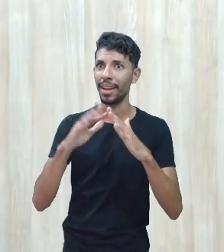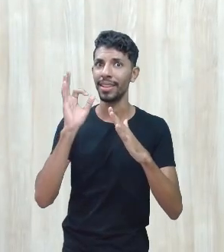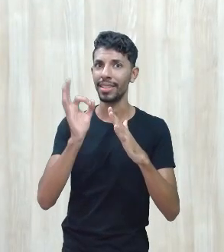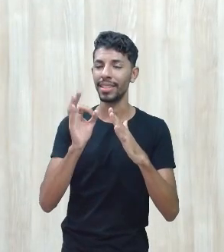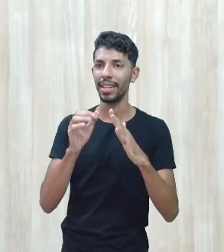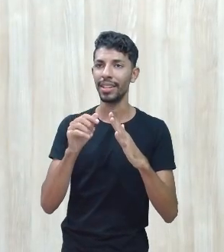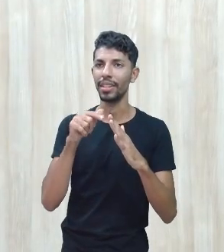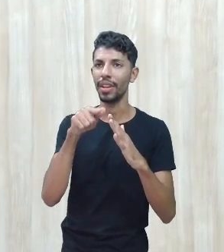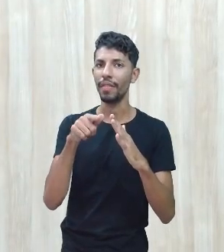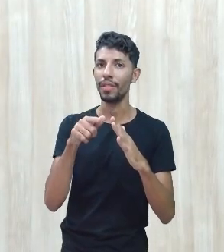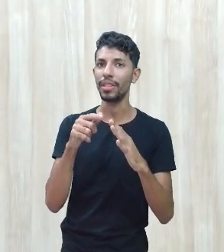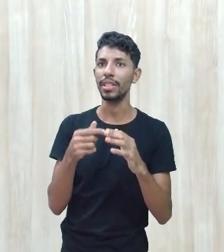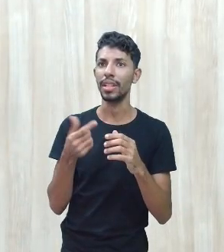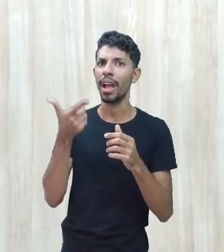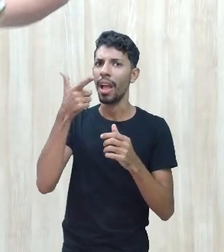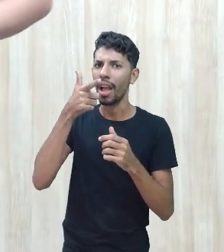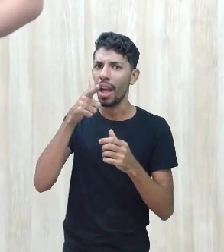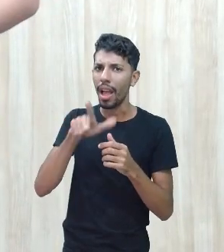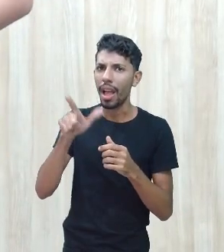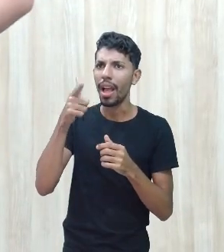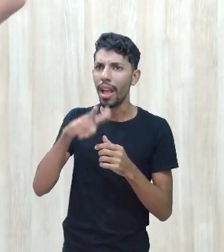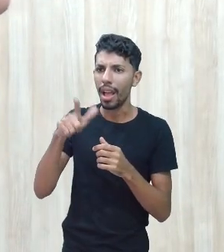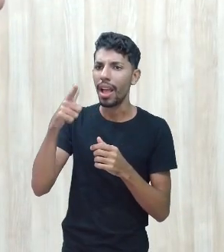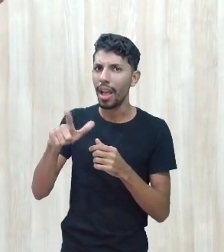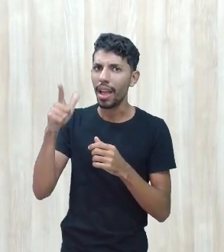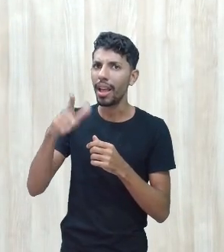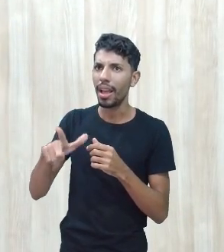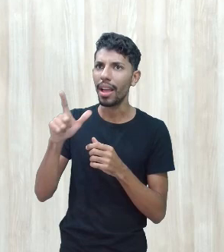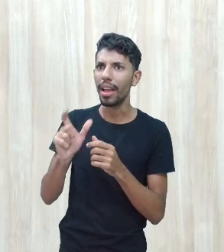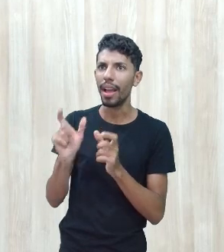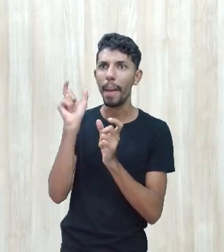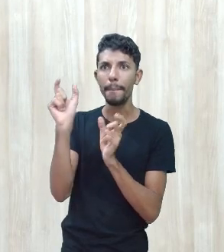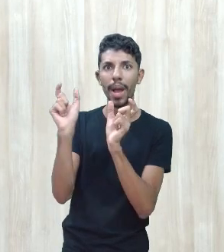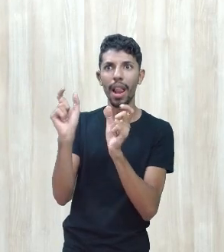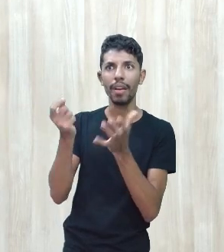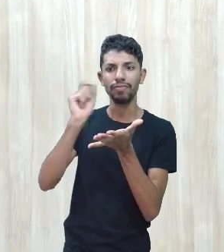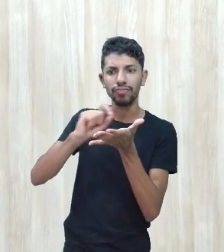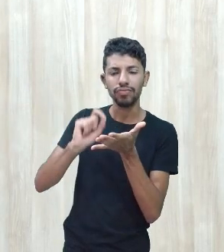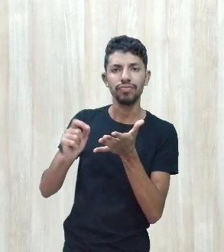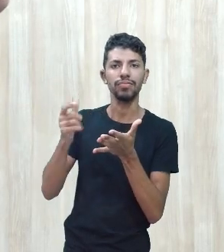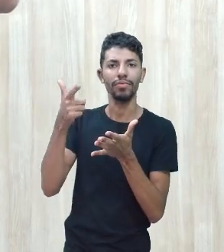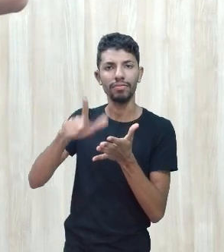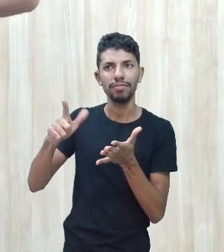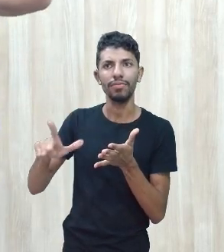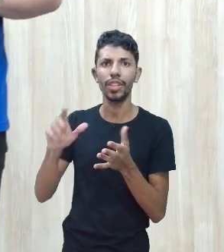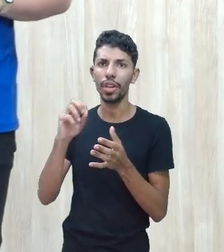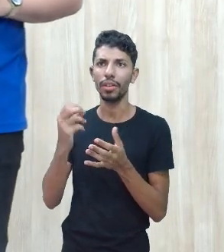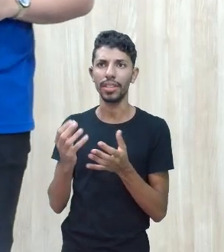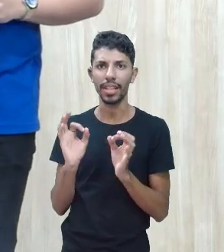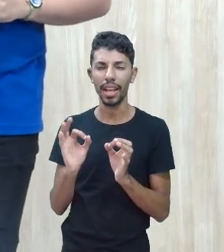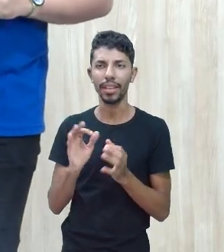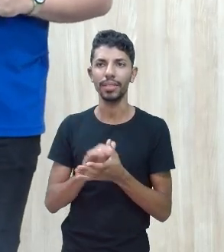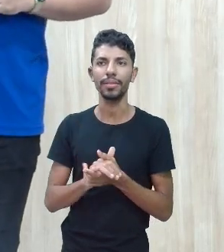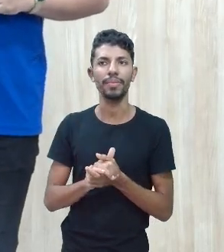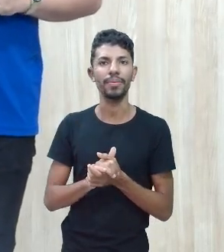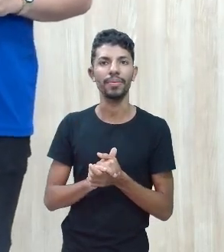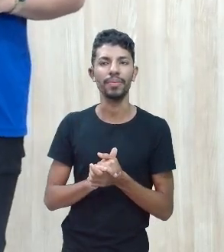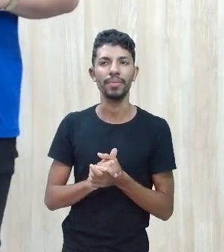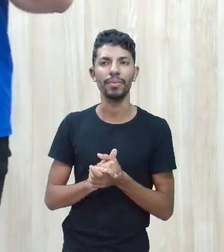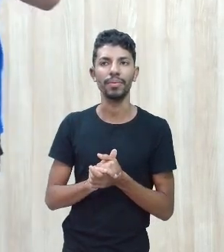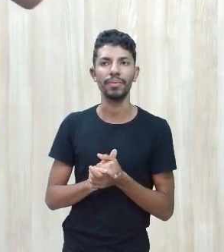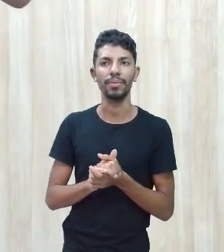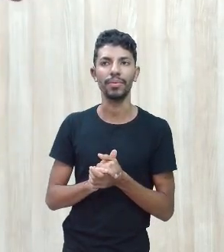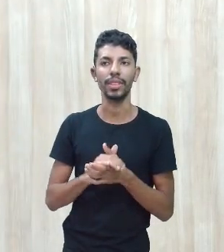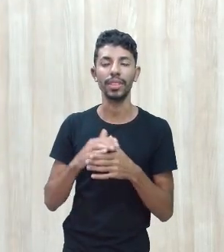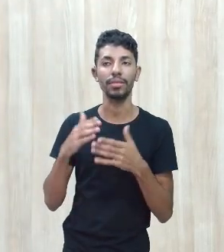você esteja repetindo as palavras que eu falo, né? Riding a bike, ok?